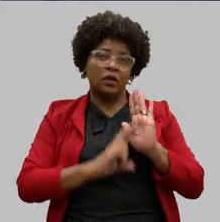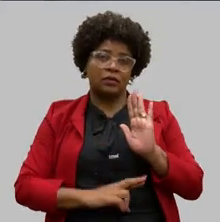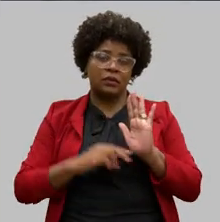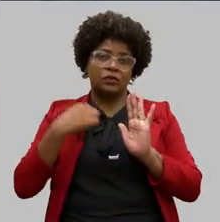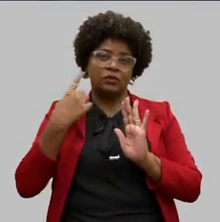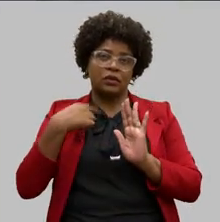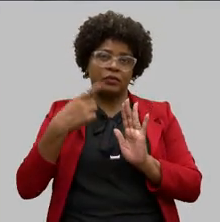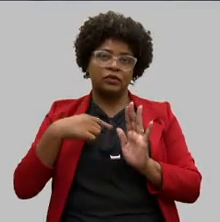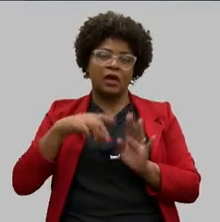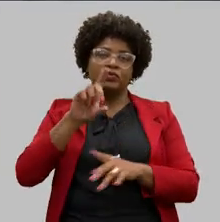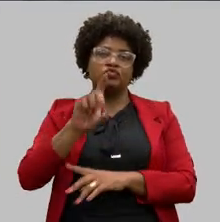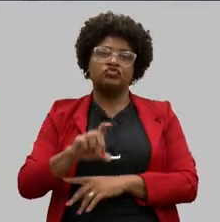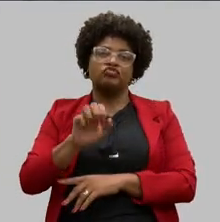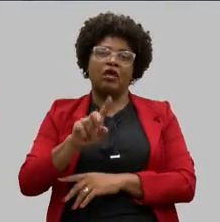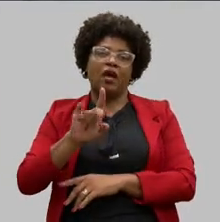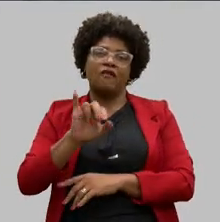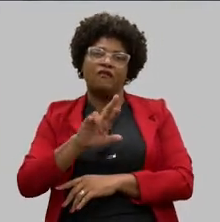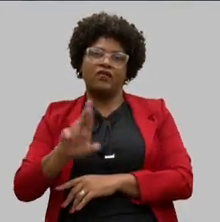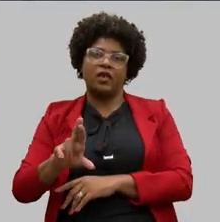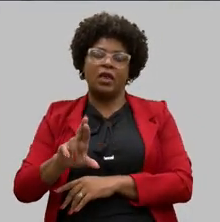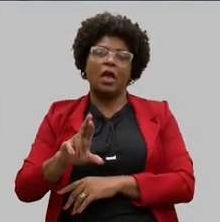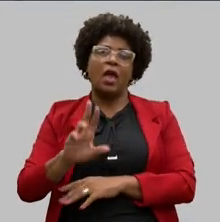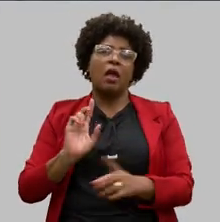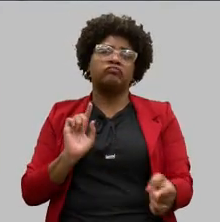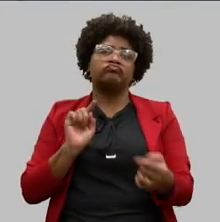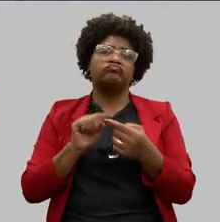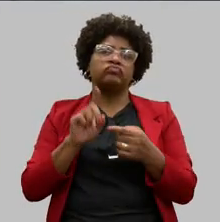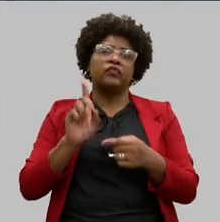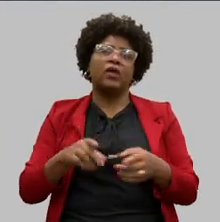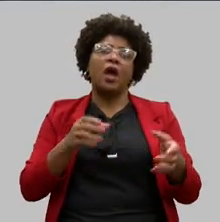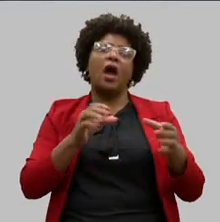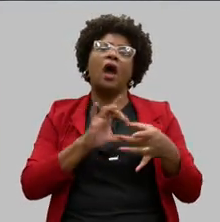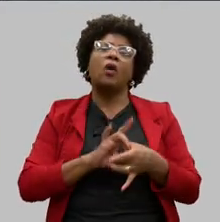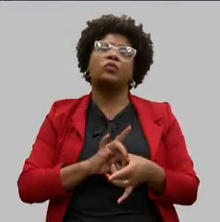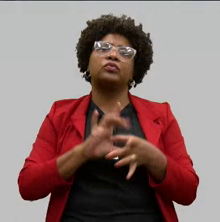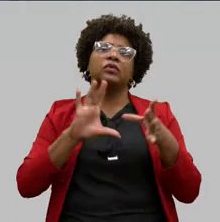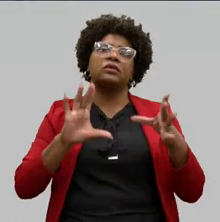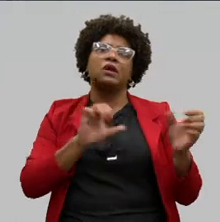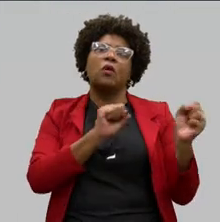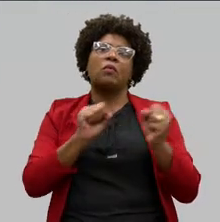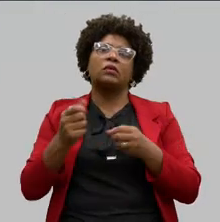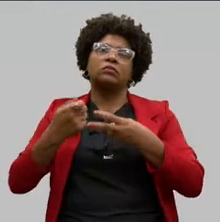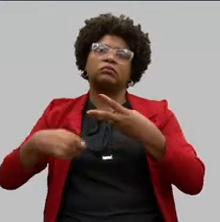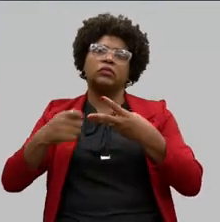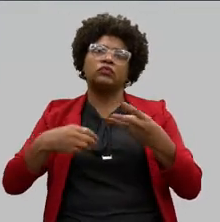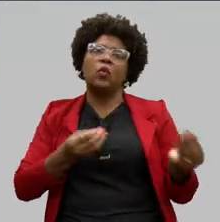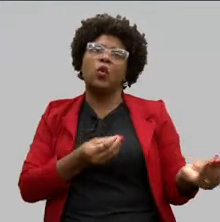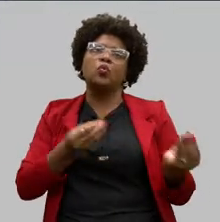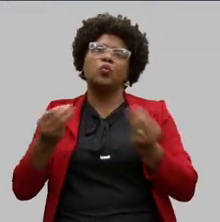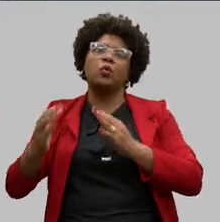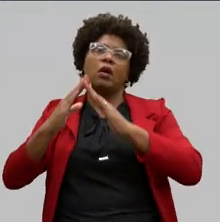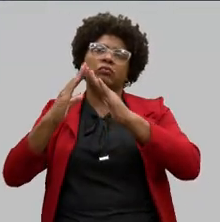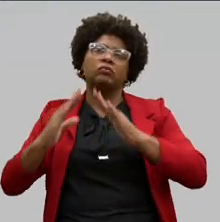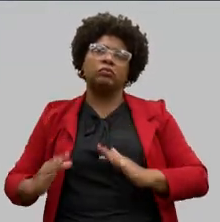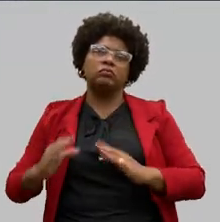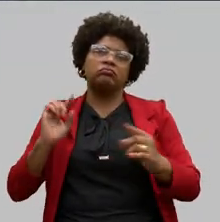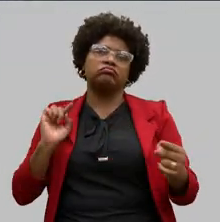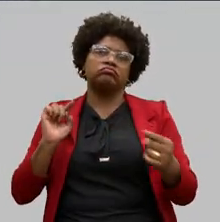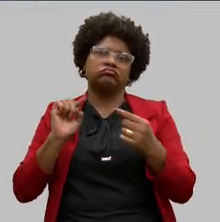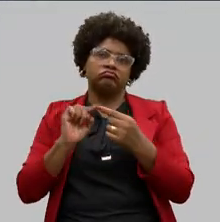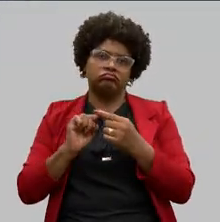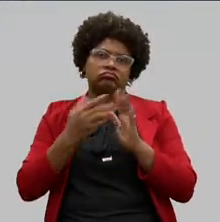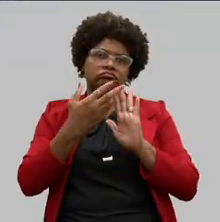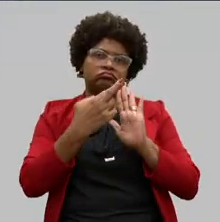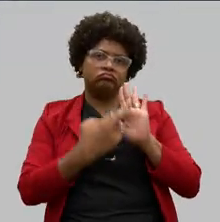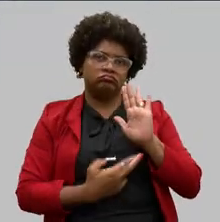de lei em epígrafe Visa autorizar o poder executivo a doar o município de turvolândia ao imóvel que especifica a matéria foi